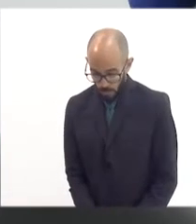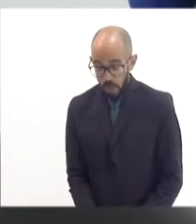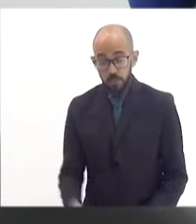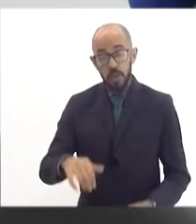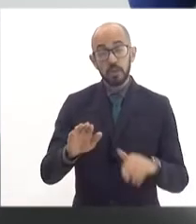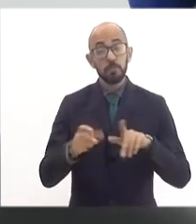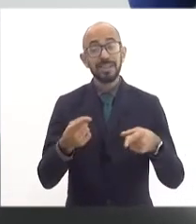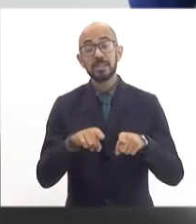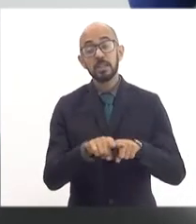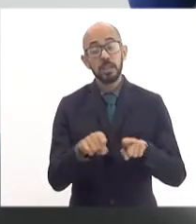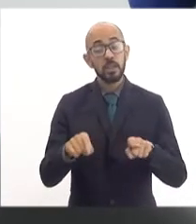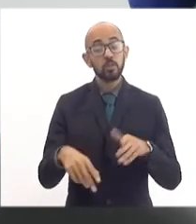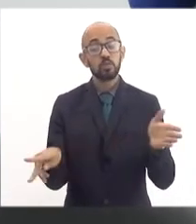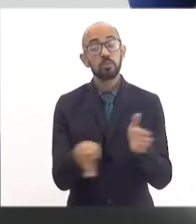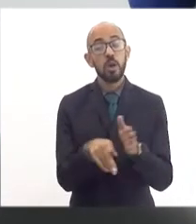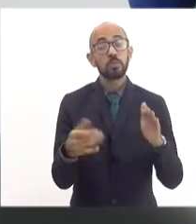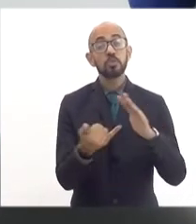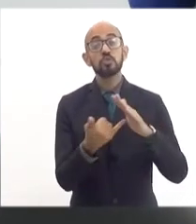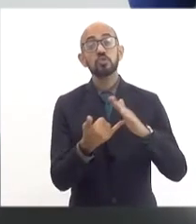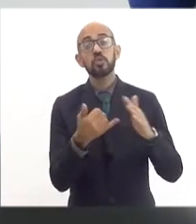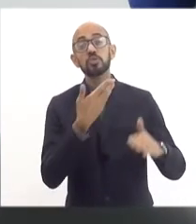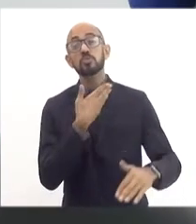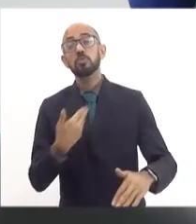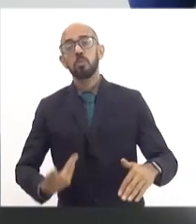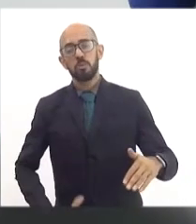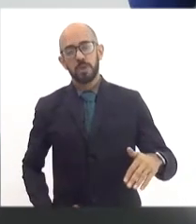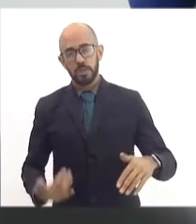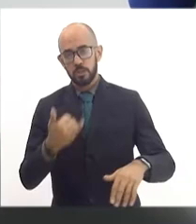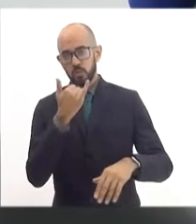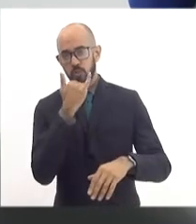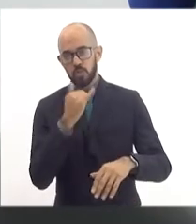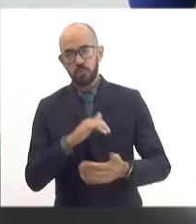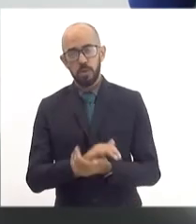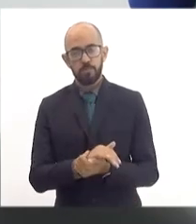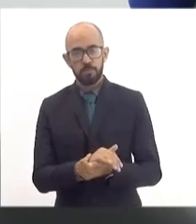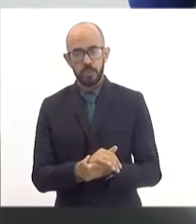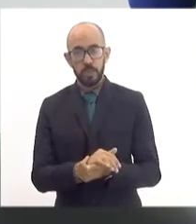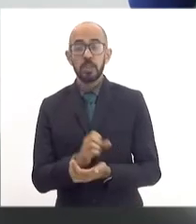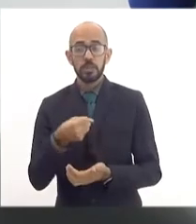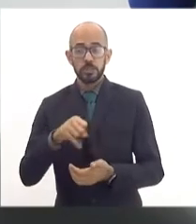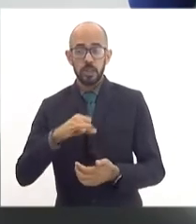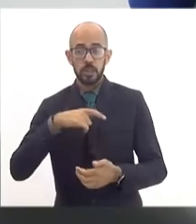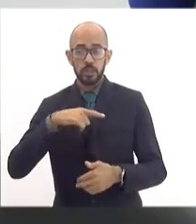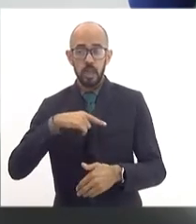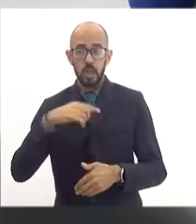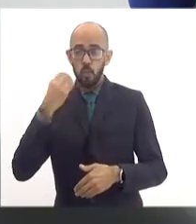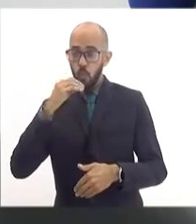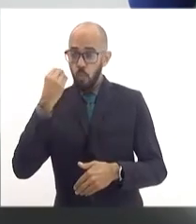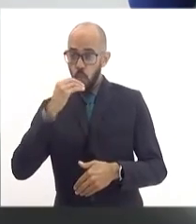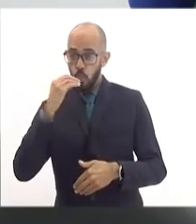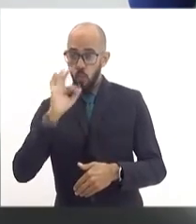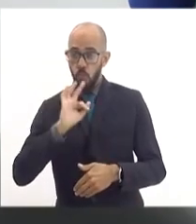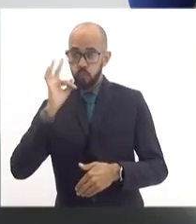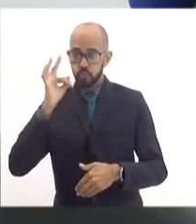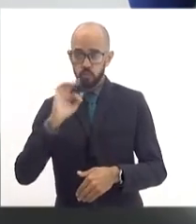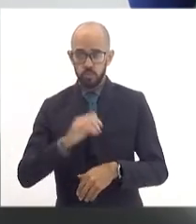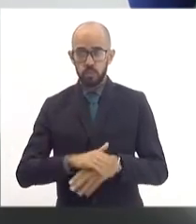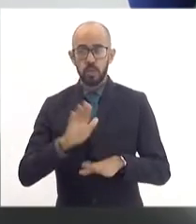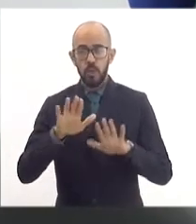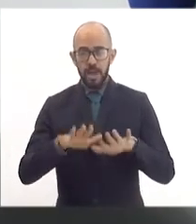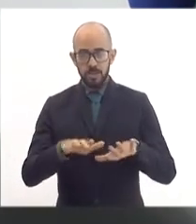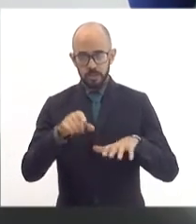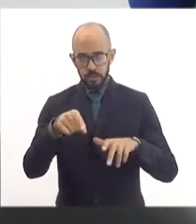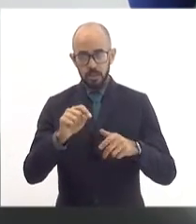desde que essas parcerias sejam rentáveis a longo prazo. Então, nesse sentido, é que a gente vai abrir